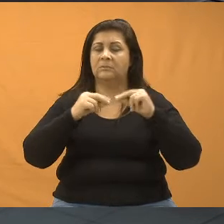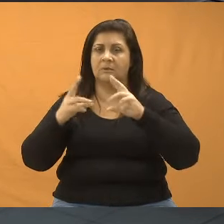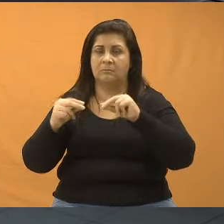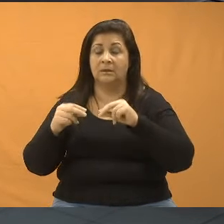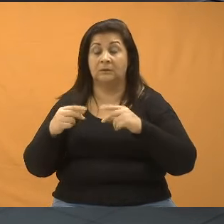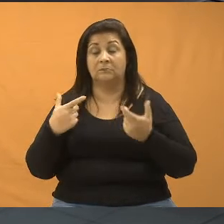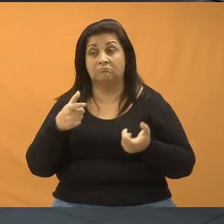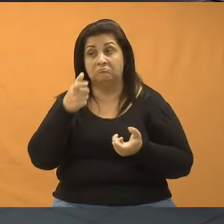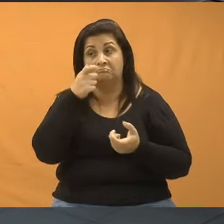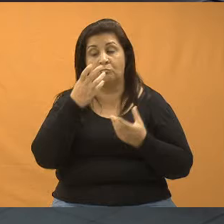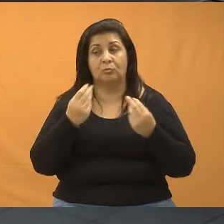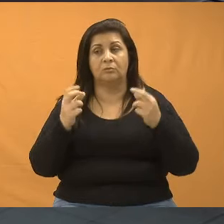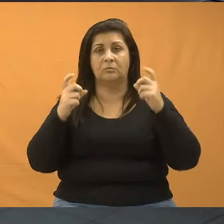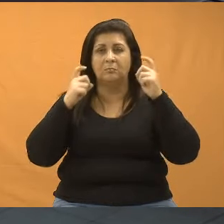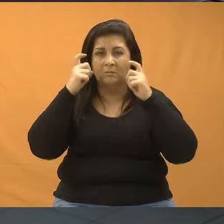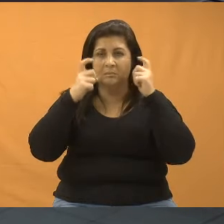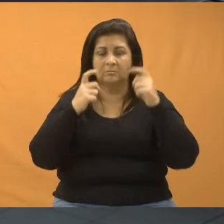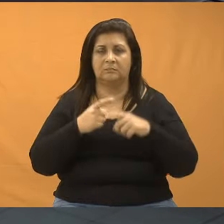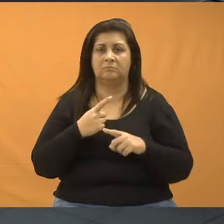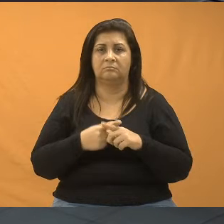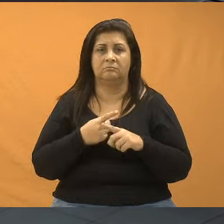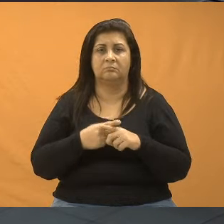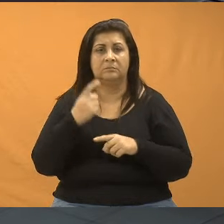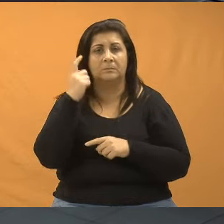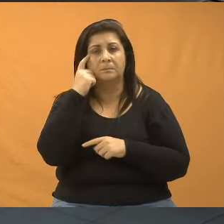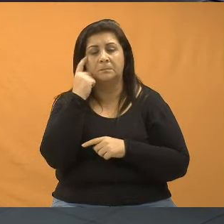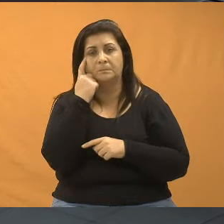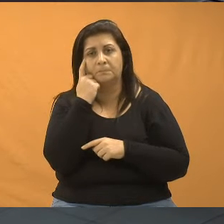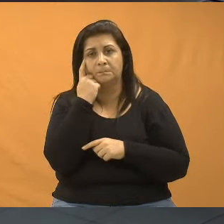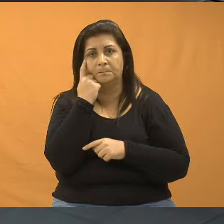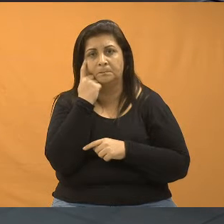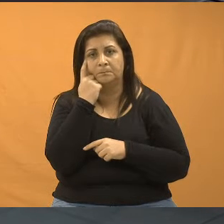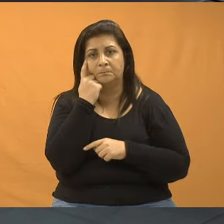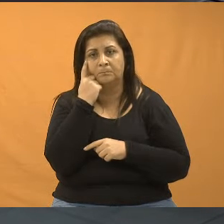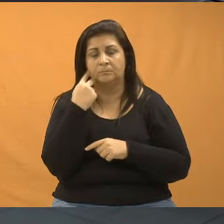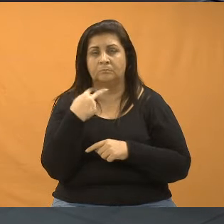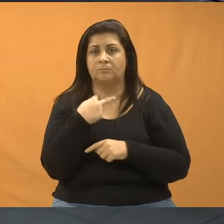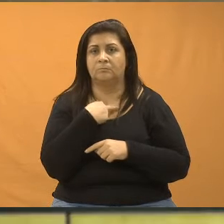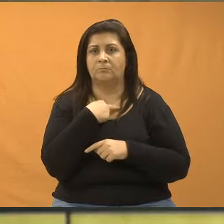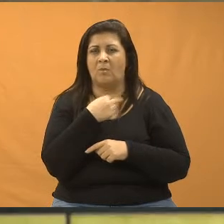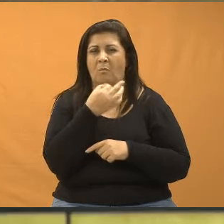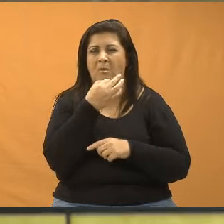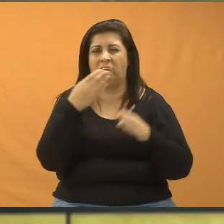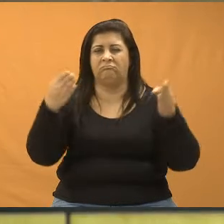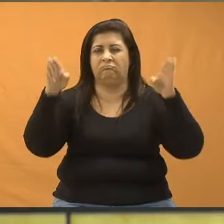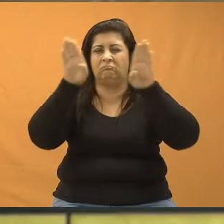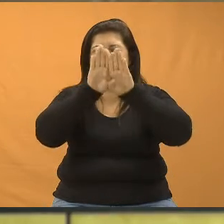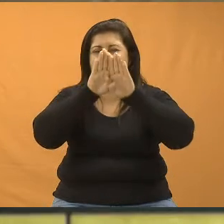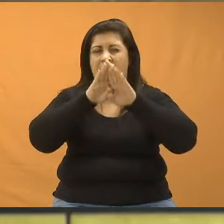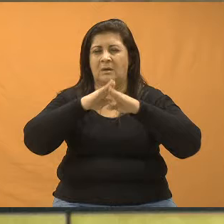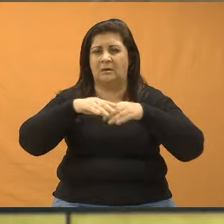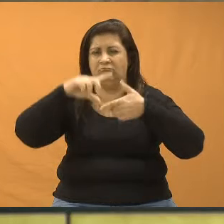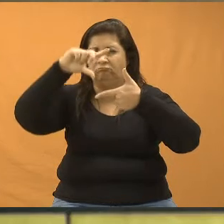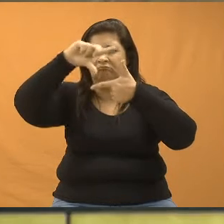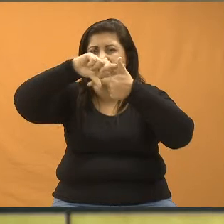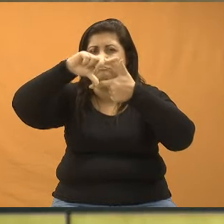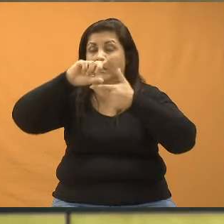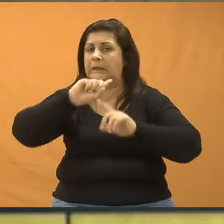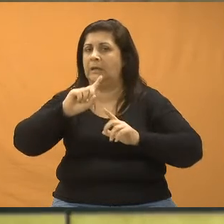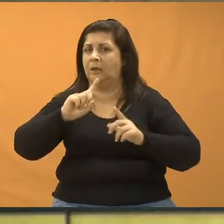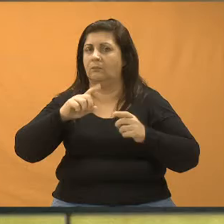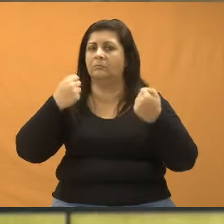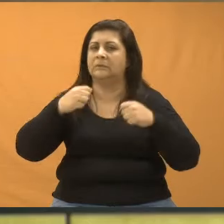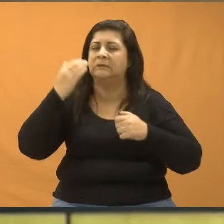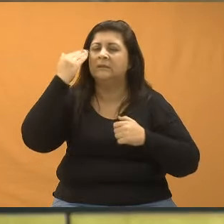bastante preocupação, né? Porque eu penso que a gente não pode ter opiniões fechadas antes da gente entender